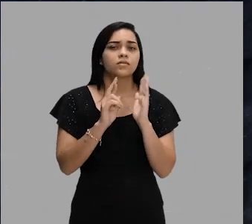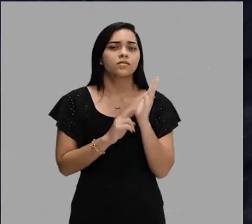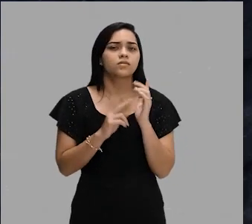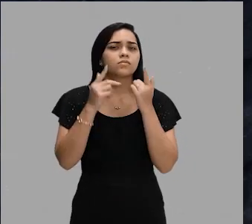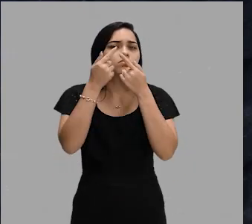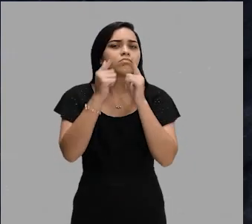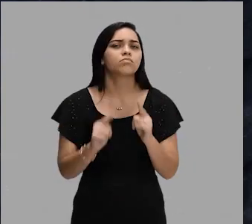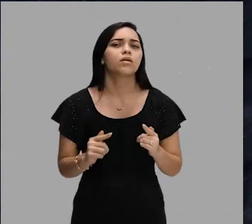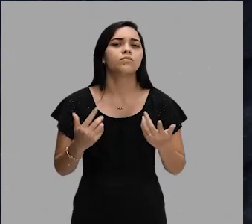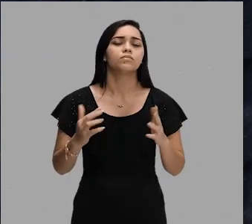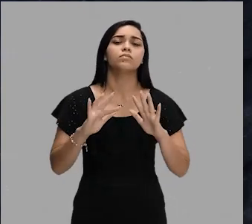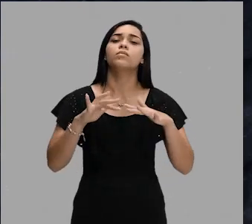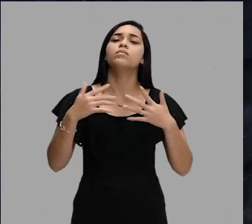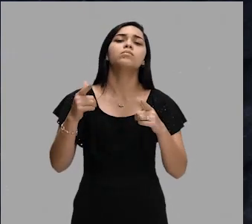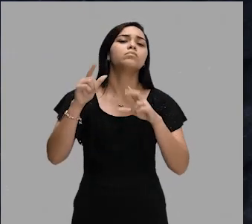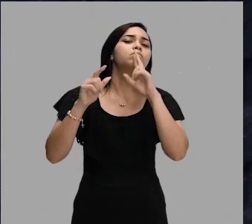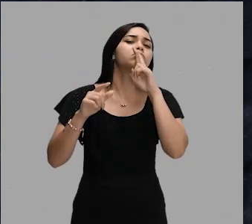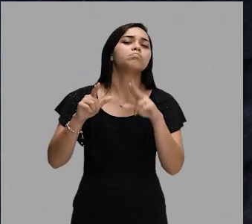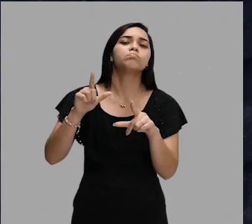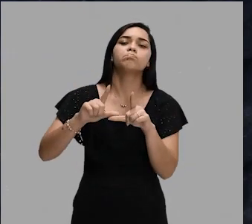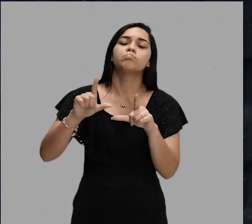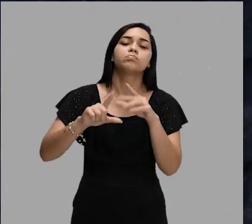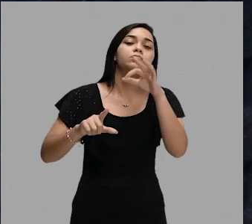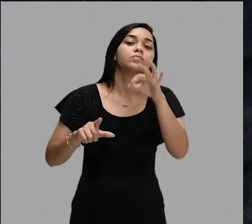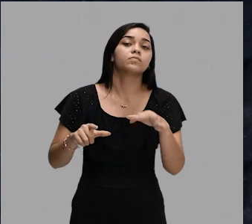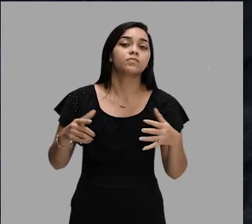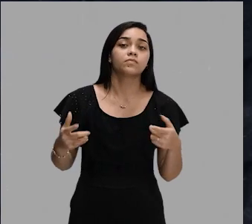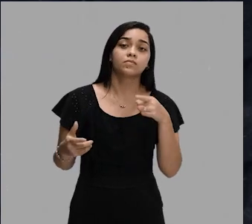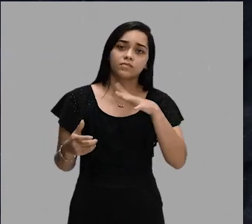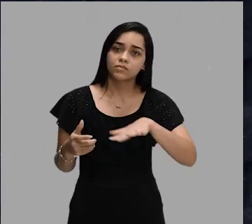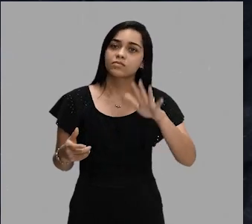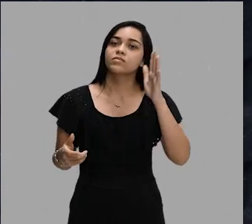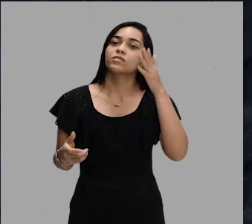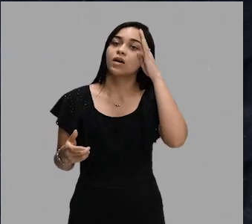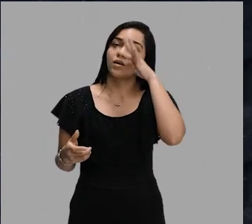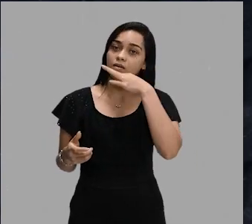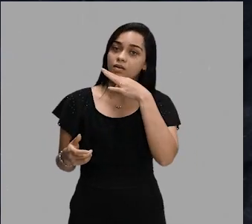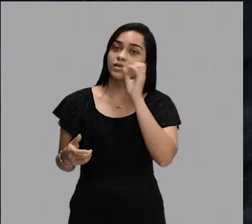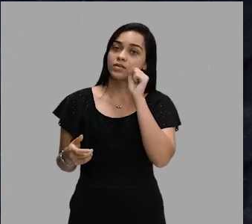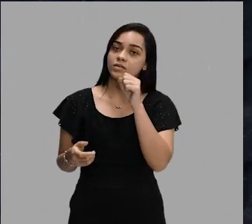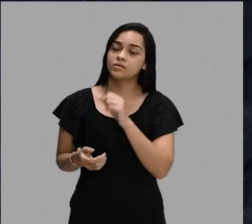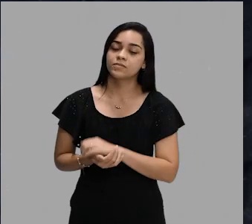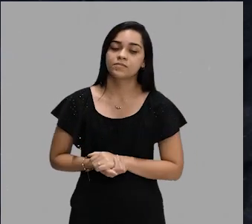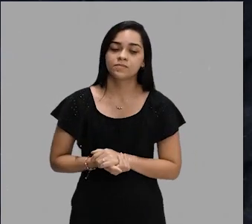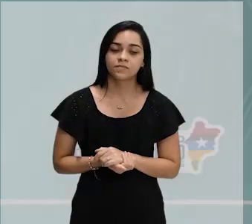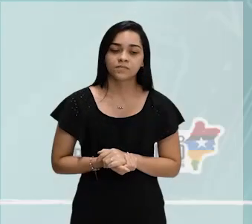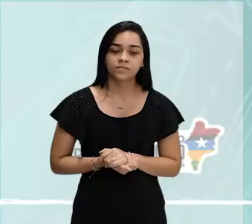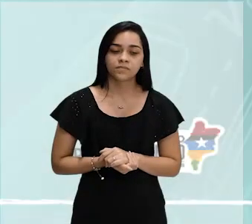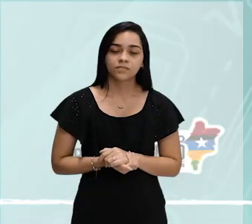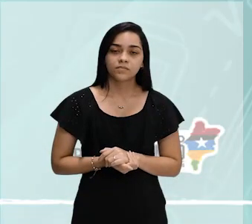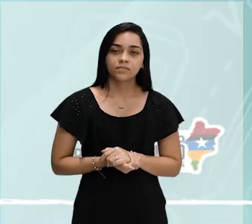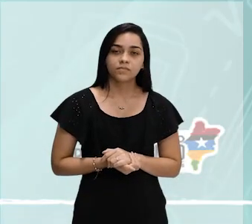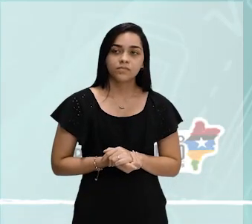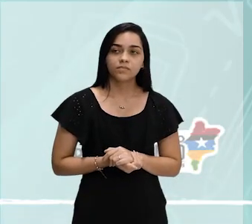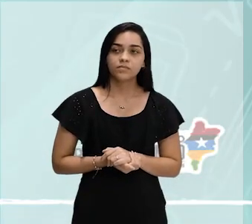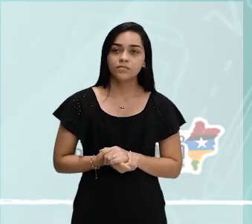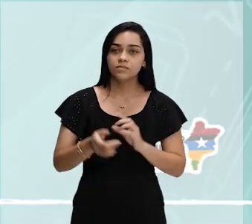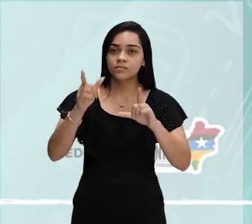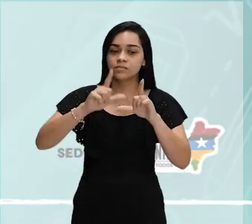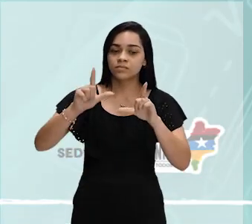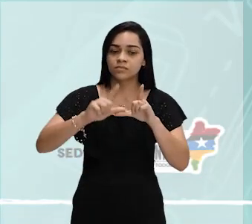vocês acham? Qual é a resposta certa? Lembrando que vocês já conhecem aí o romantismo, tá? Resposta certa, letra